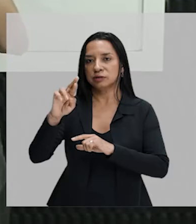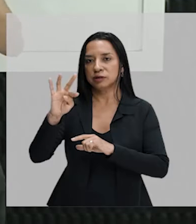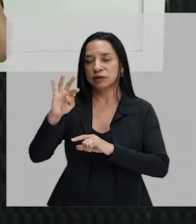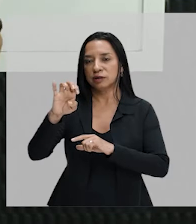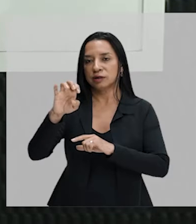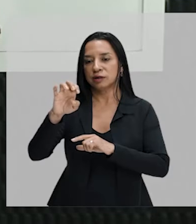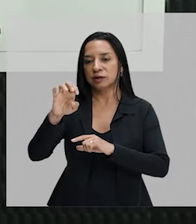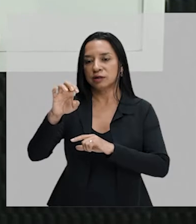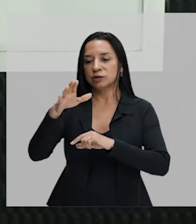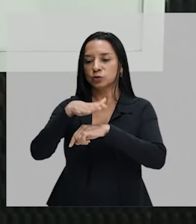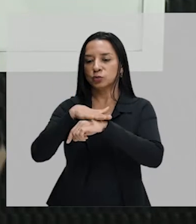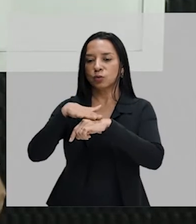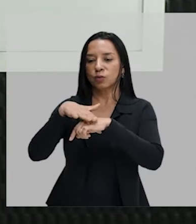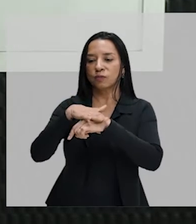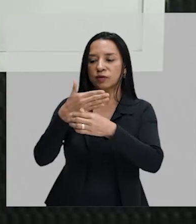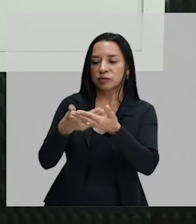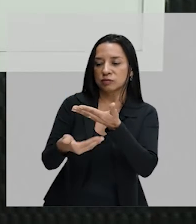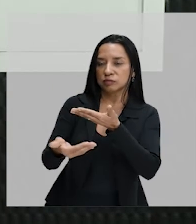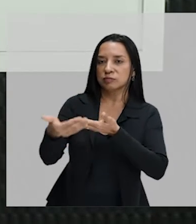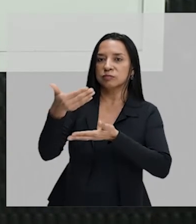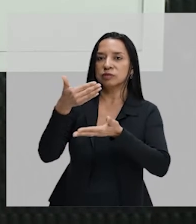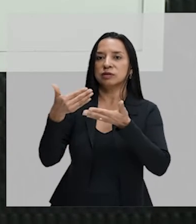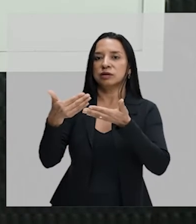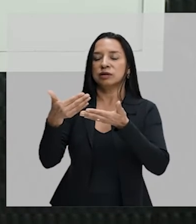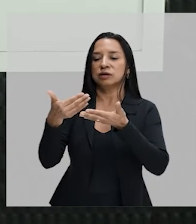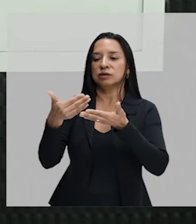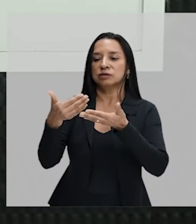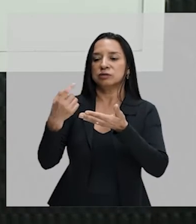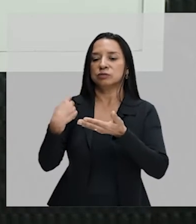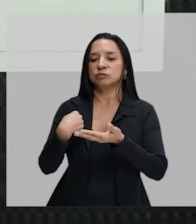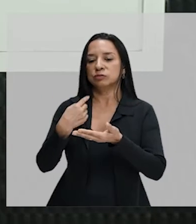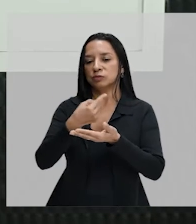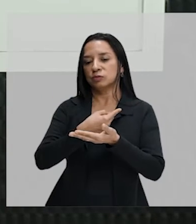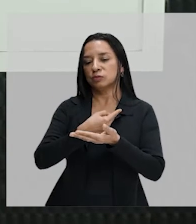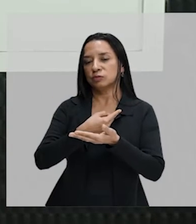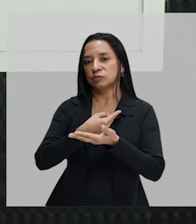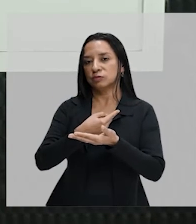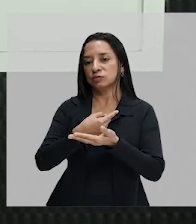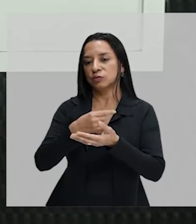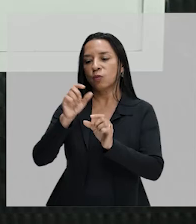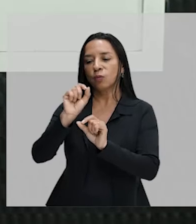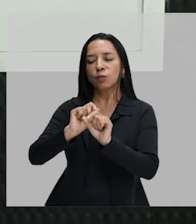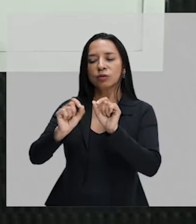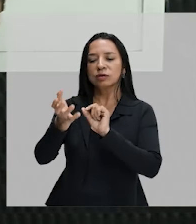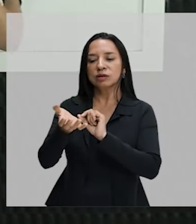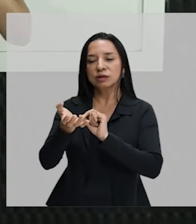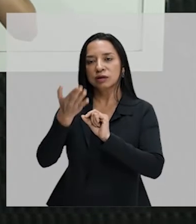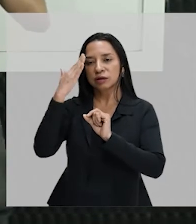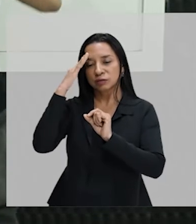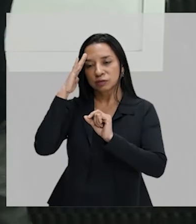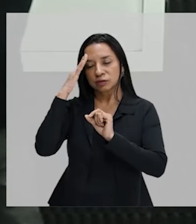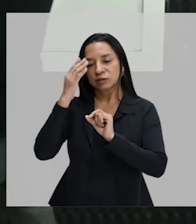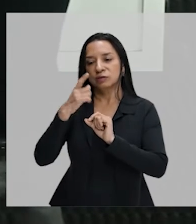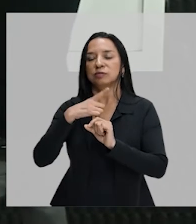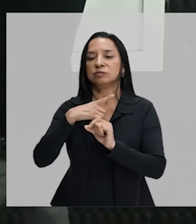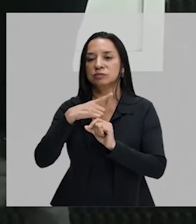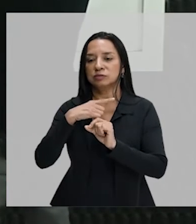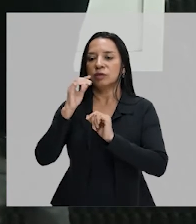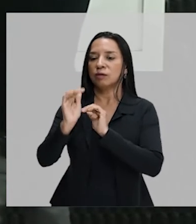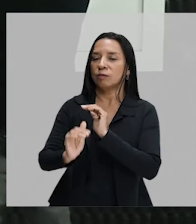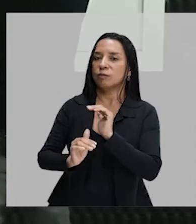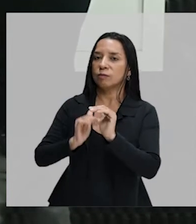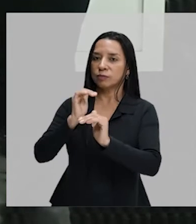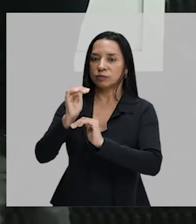a partir da sua linguagem de expressão, aquilo que ela quer que nós entendamos. Então, existe esse processo